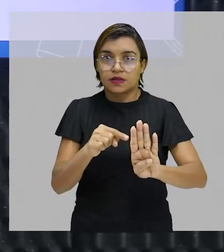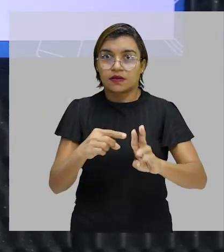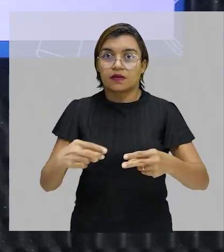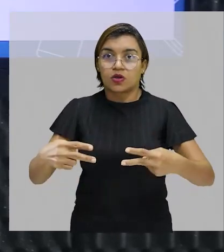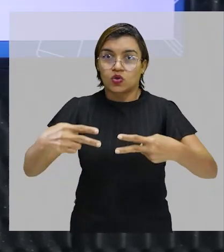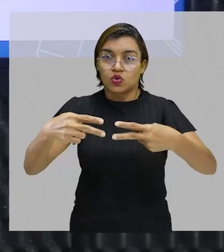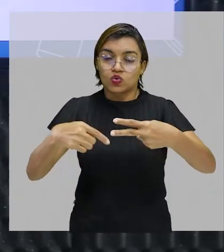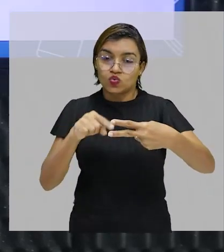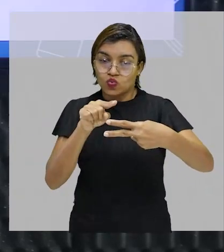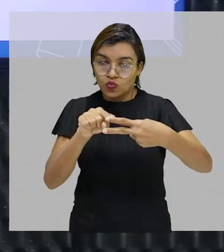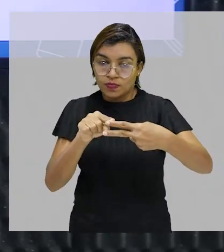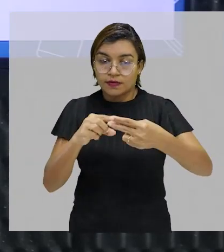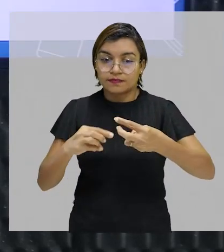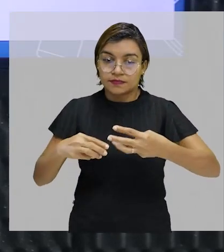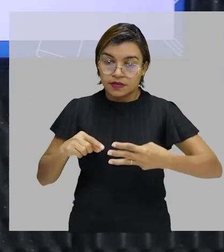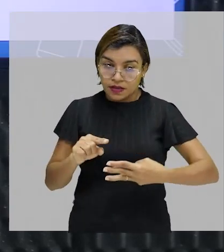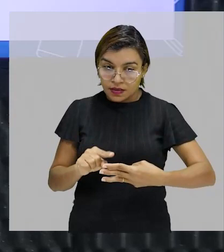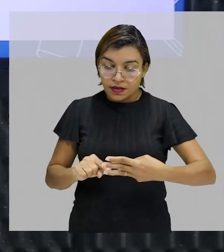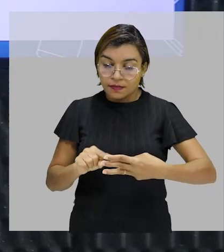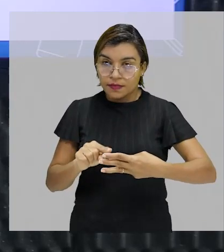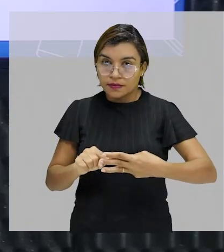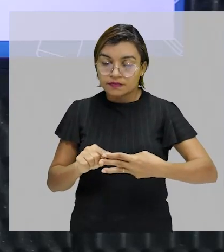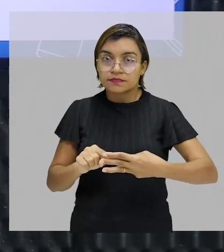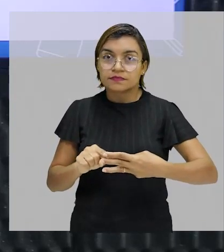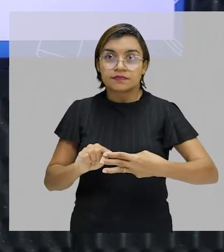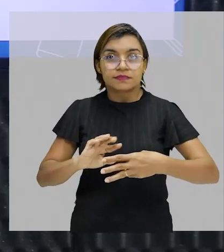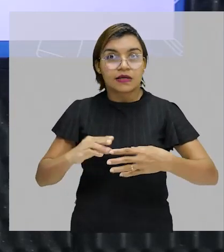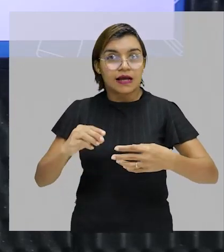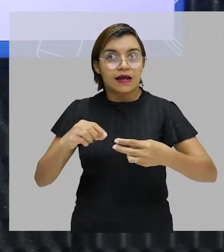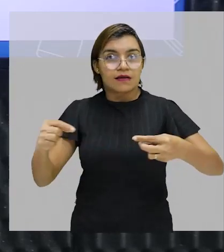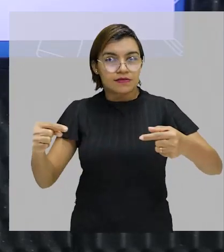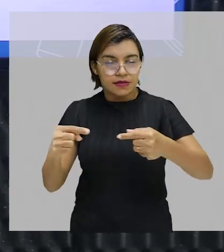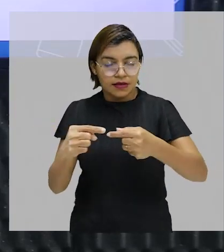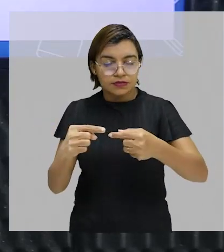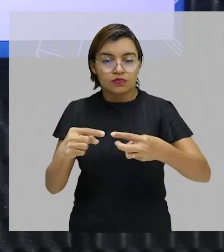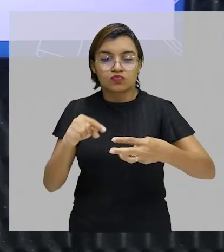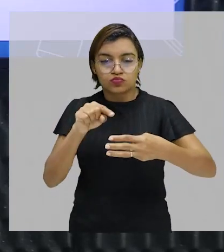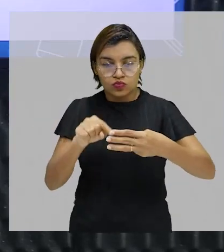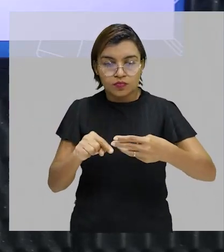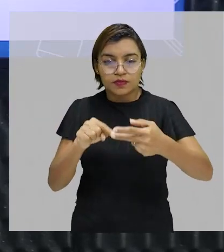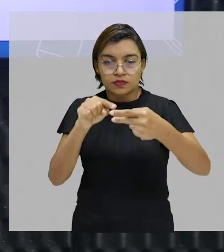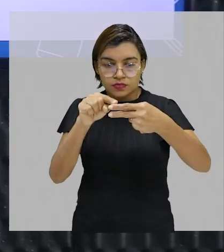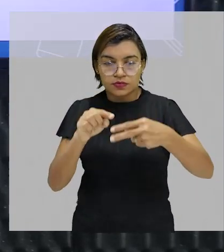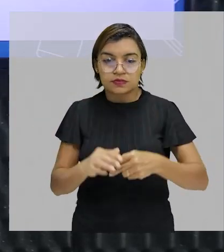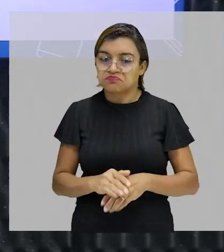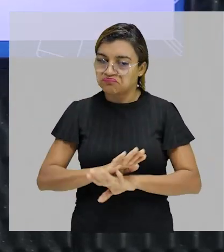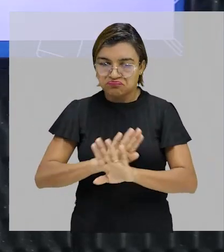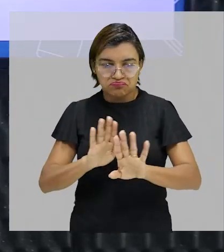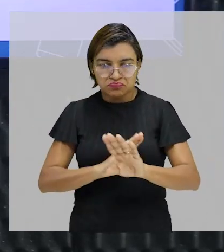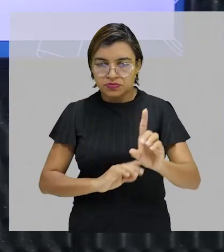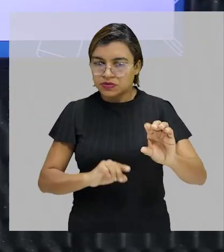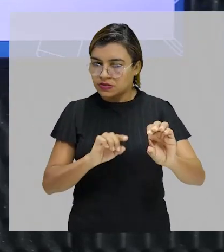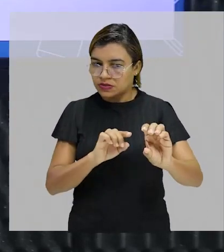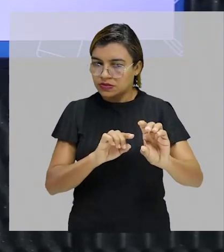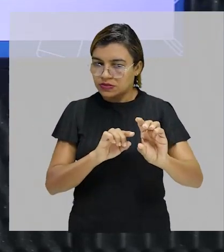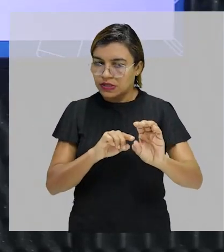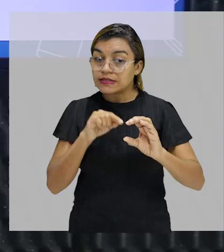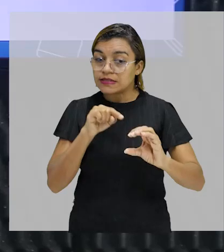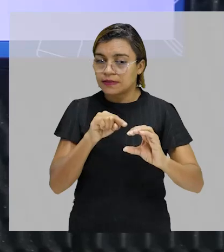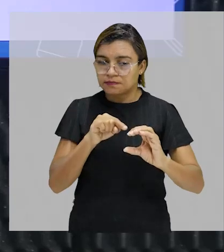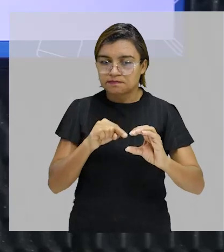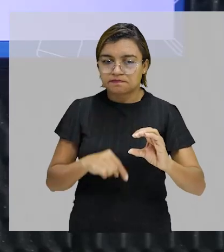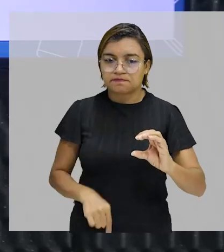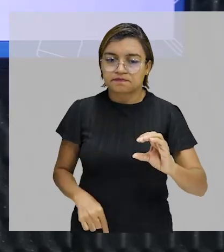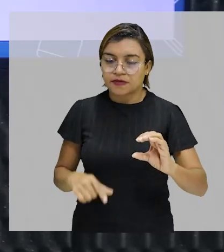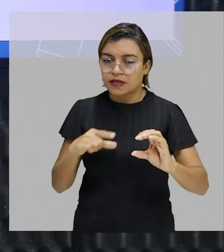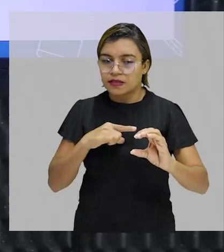tripla, então está fora de questão, ok? Na letra C, se a gente for analisar, eu